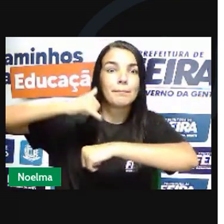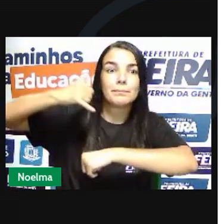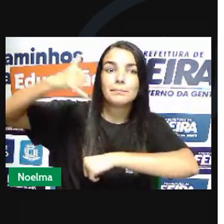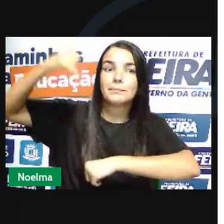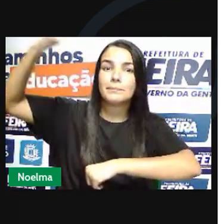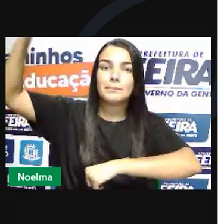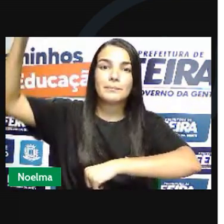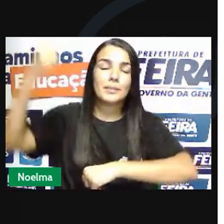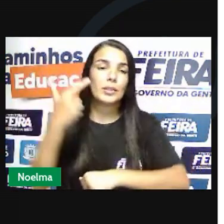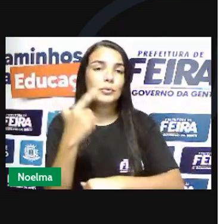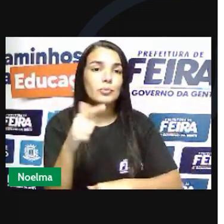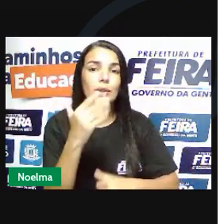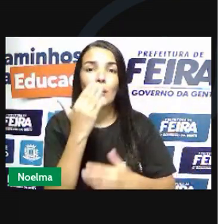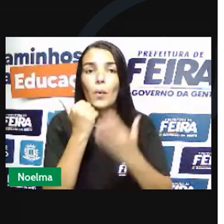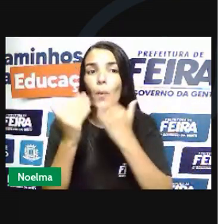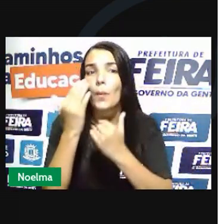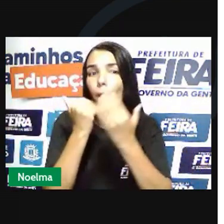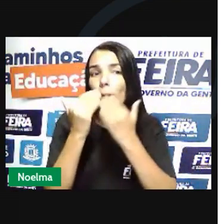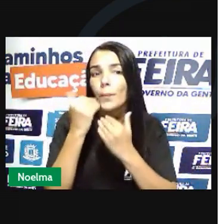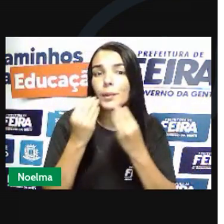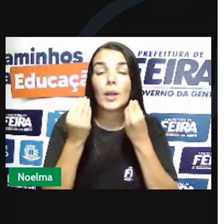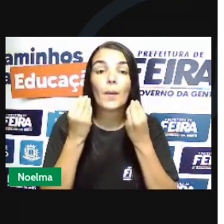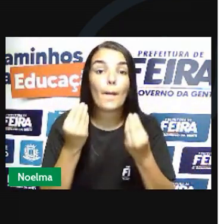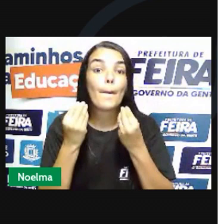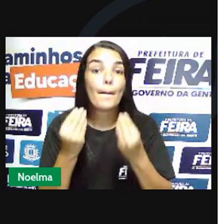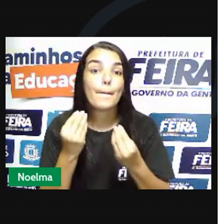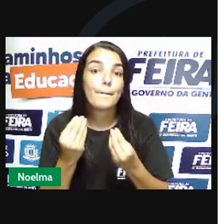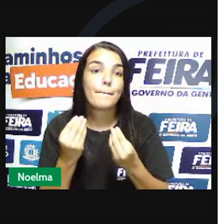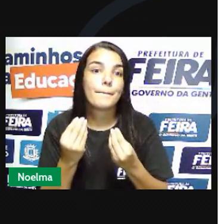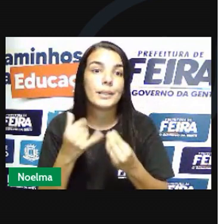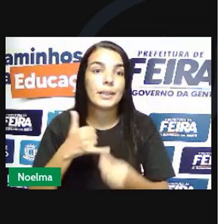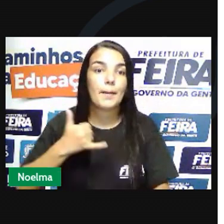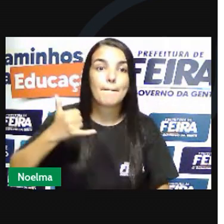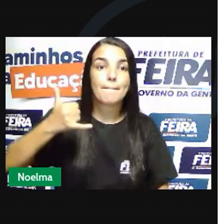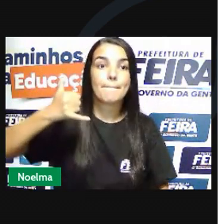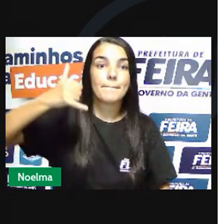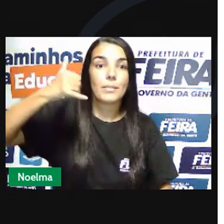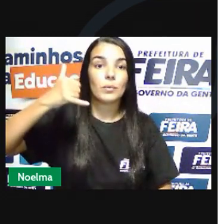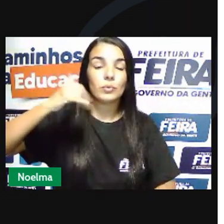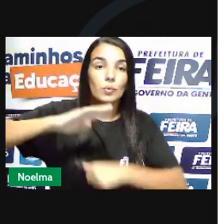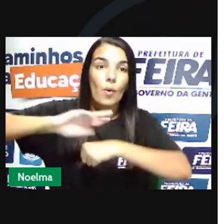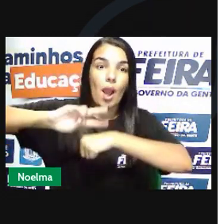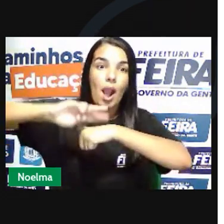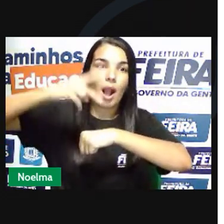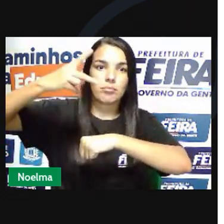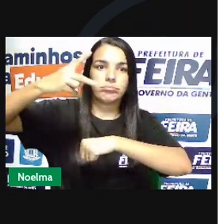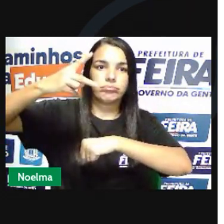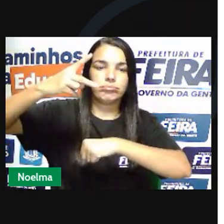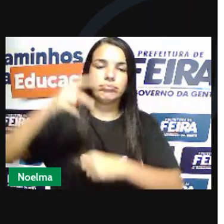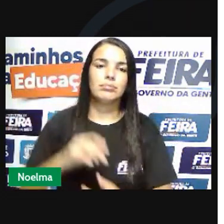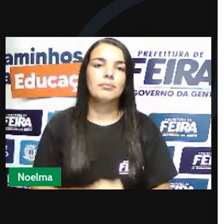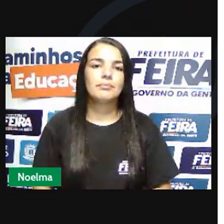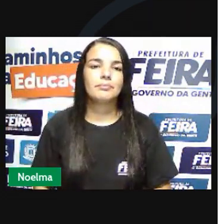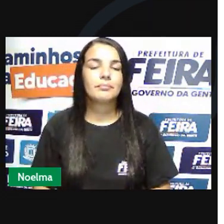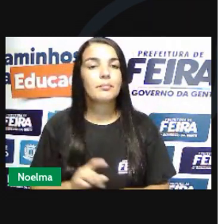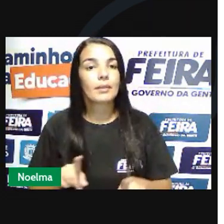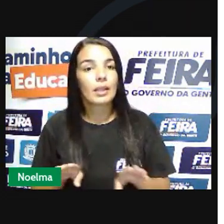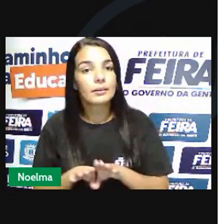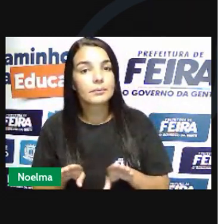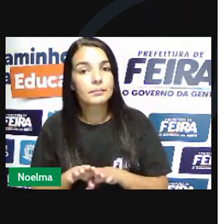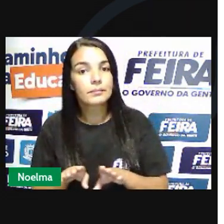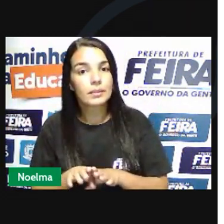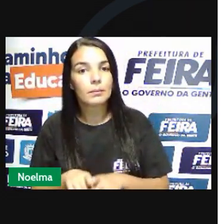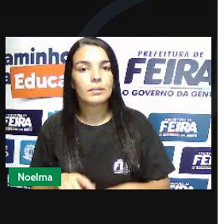ganhos. Os impostos abusivos também contribuíram para a alta dos preços dos alimentos. Além disso,